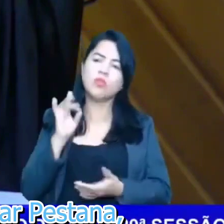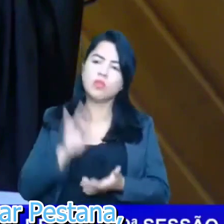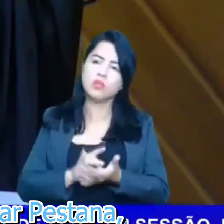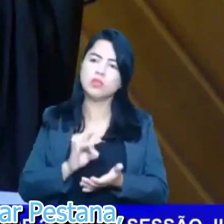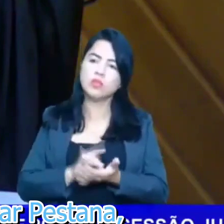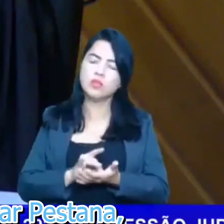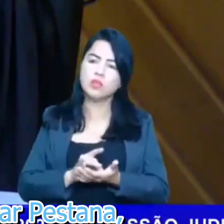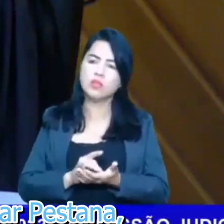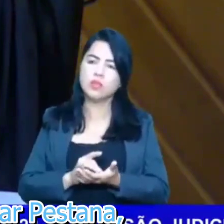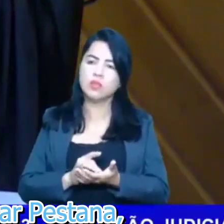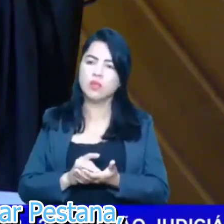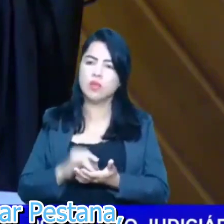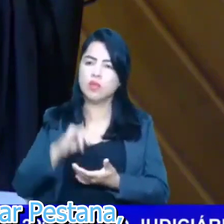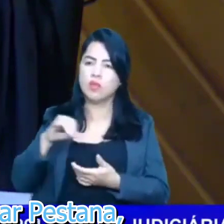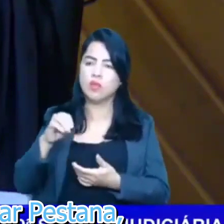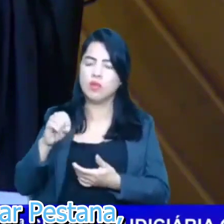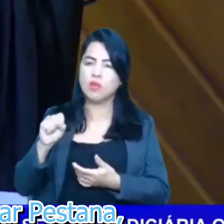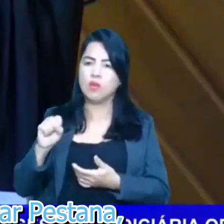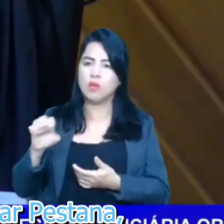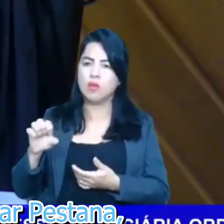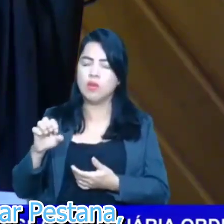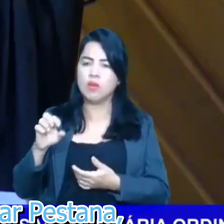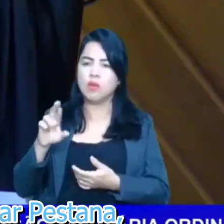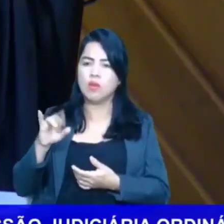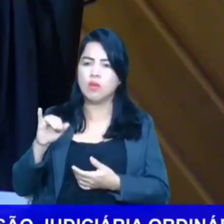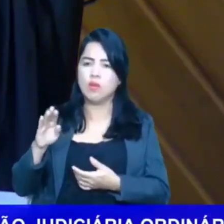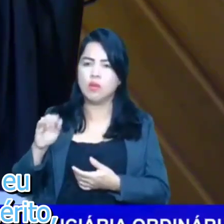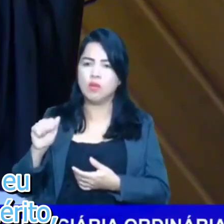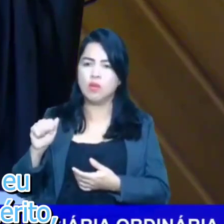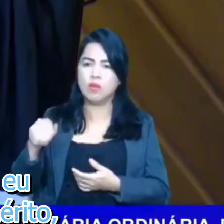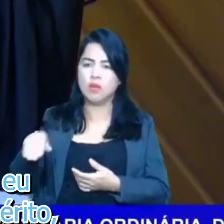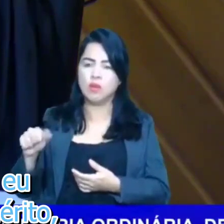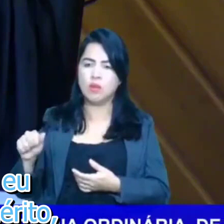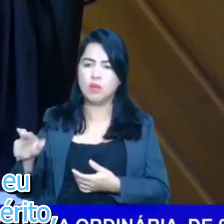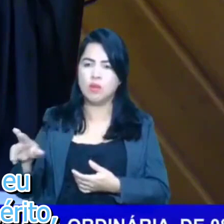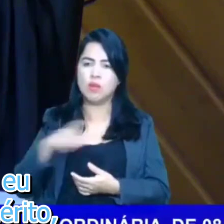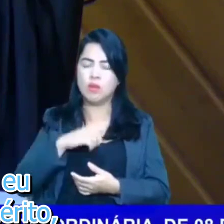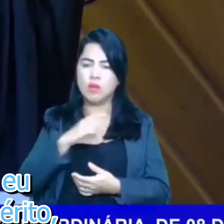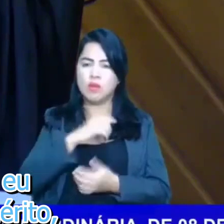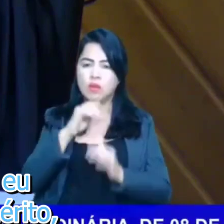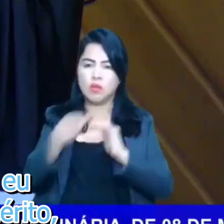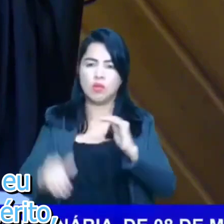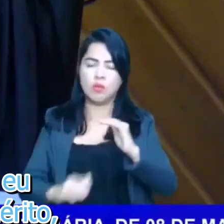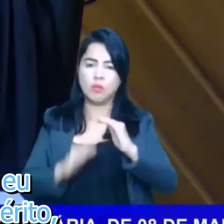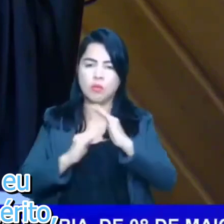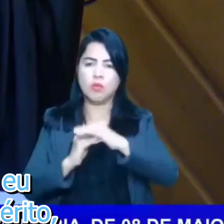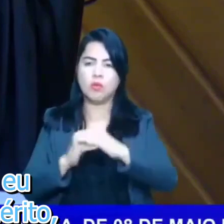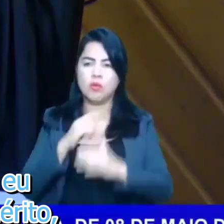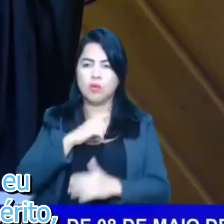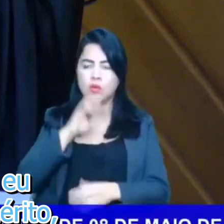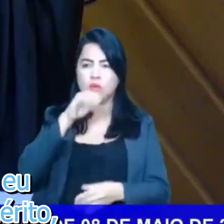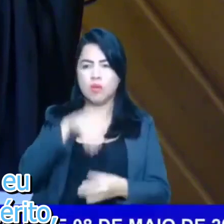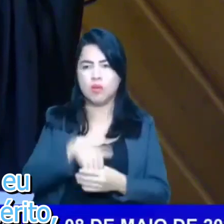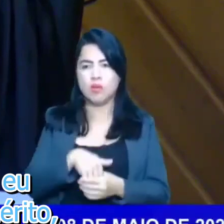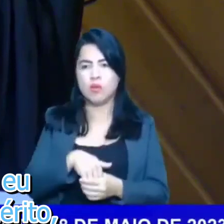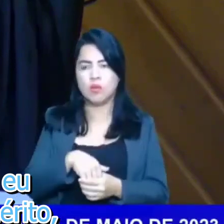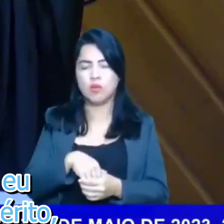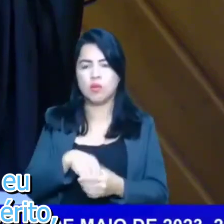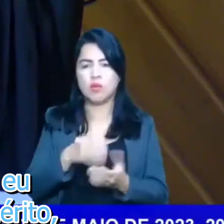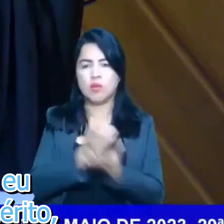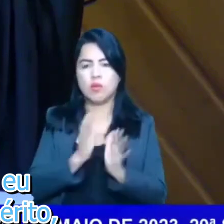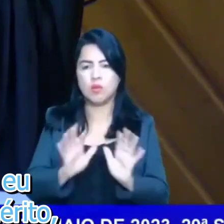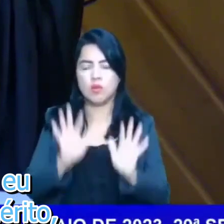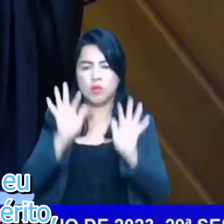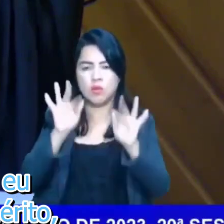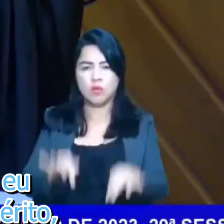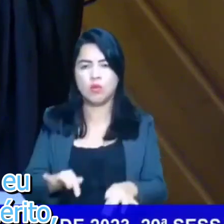confirmando em relação à Escola José Ribamar Pestana, fixo a multa em patamar mínimo. Por essas razões, eu voto pela extinção